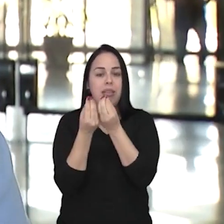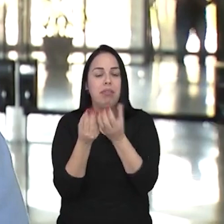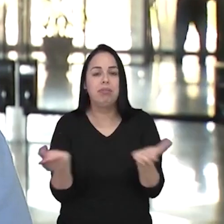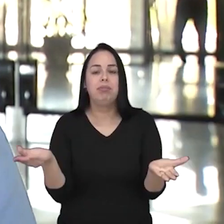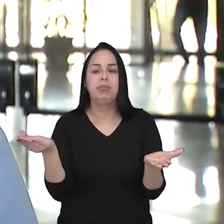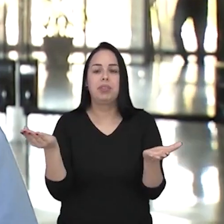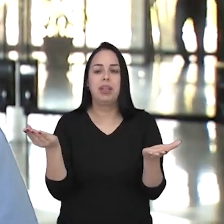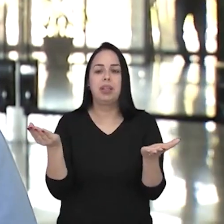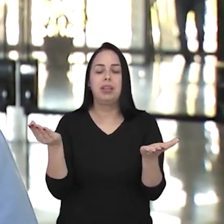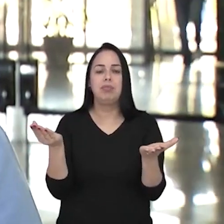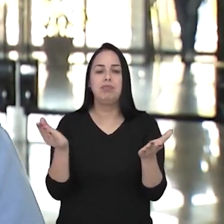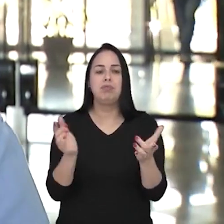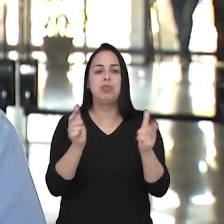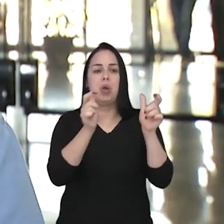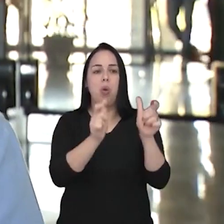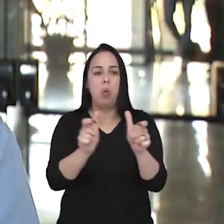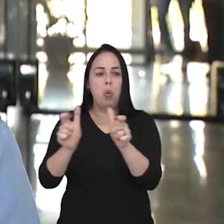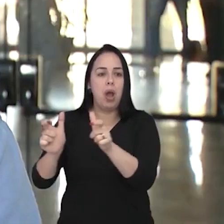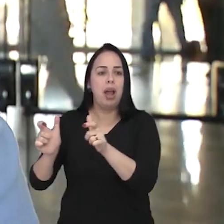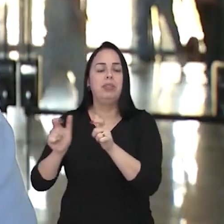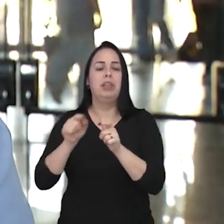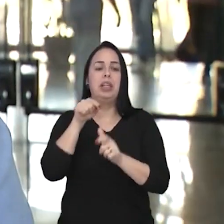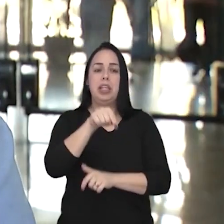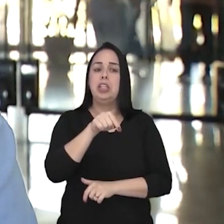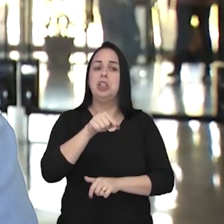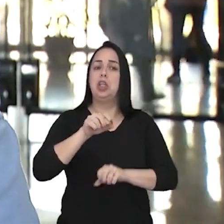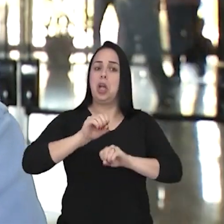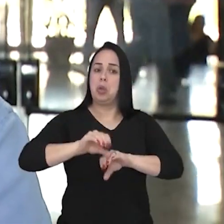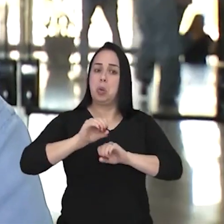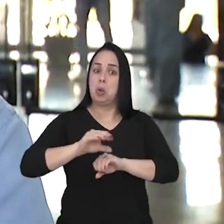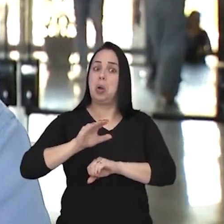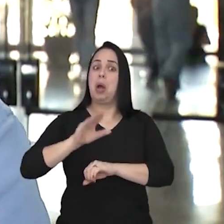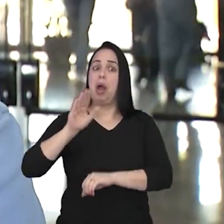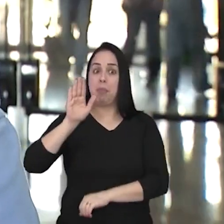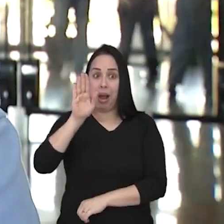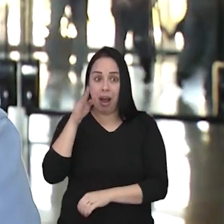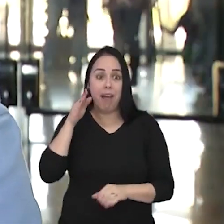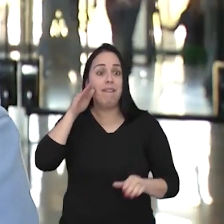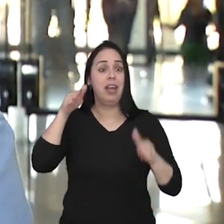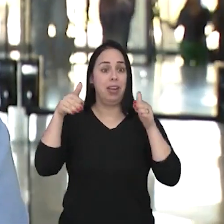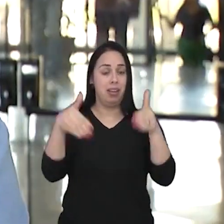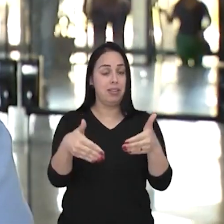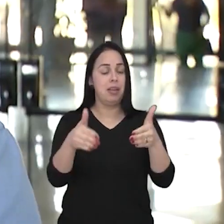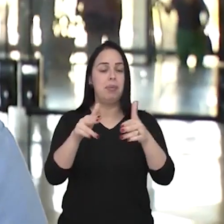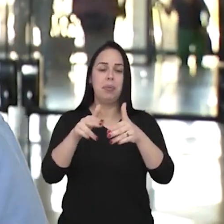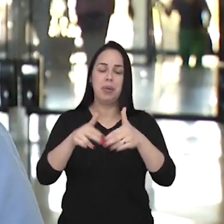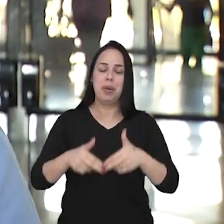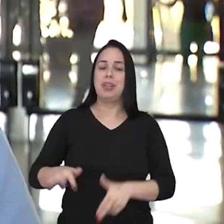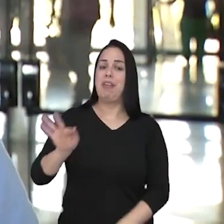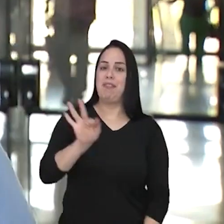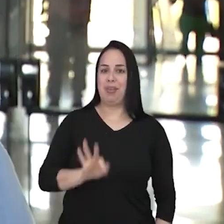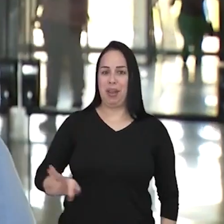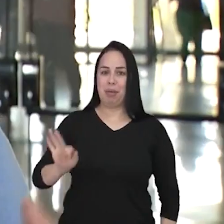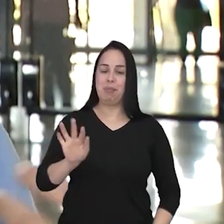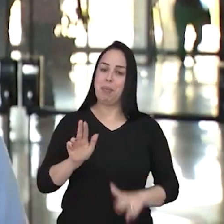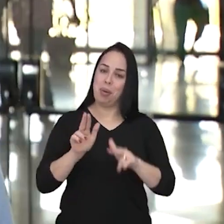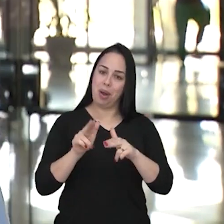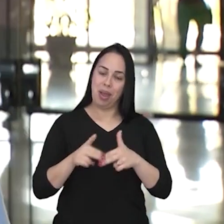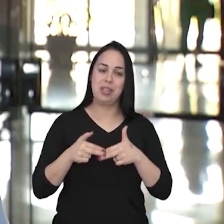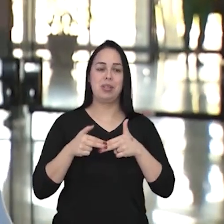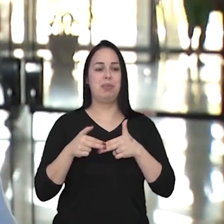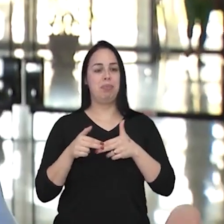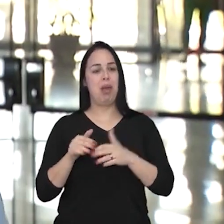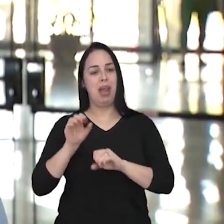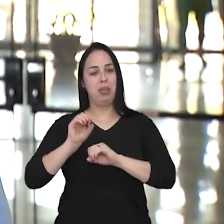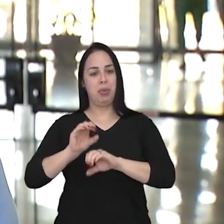vários trabalhos de referência para o Brasil na educação. E por que não na formação do superior, né? Então, com essa